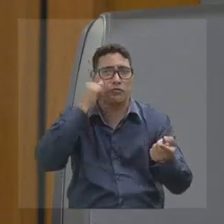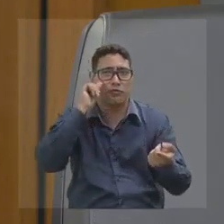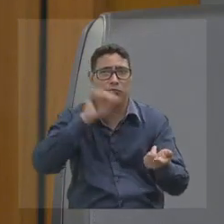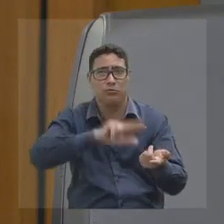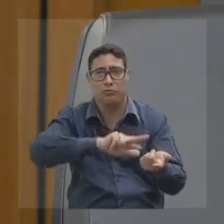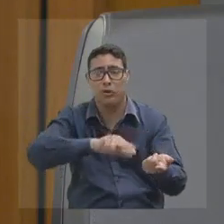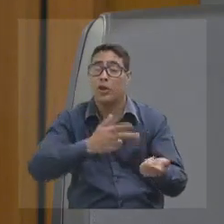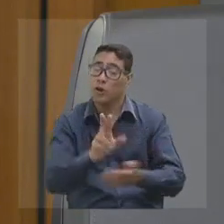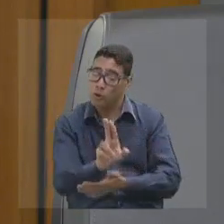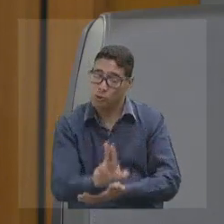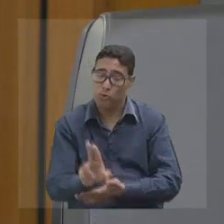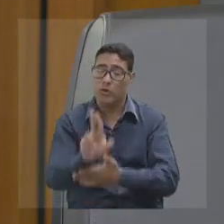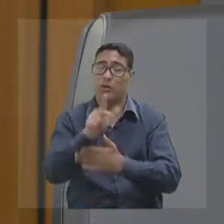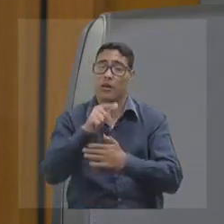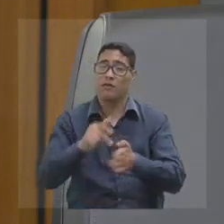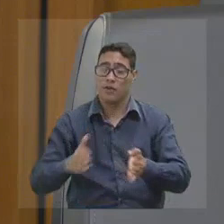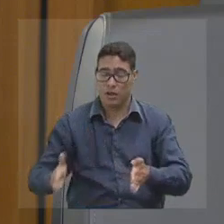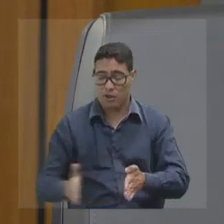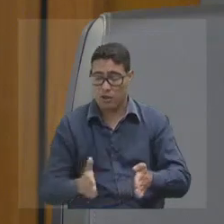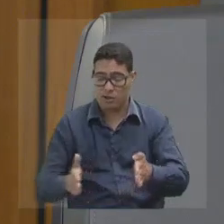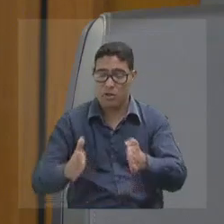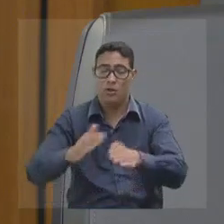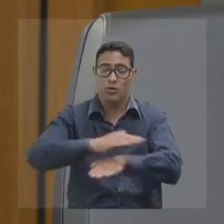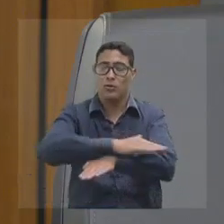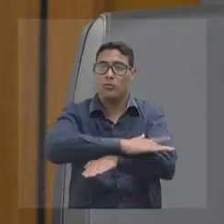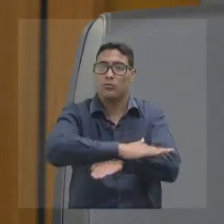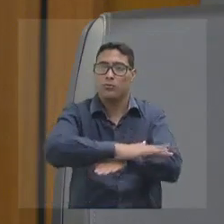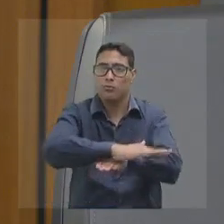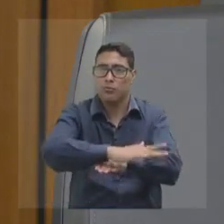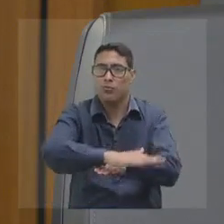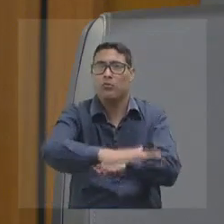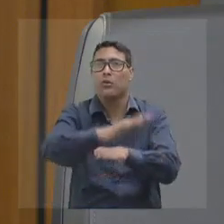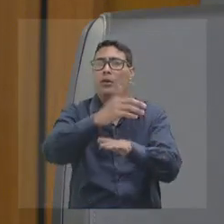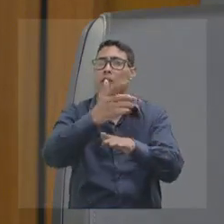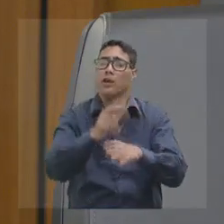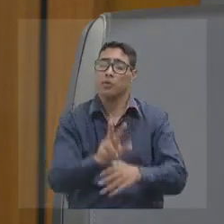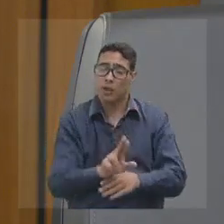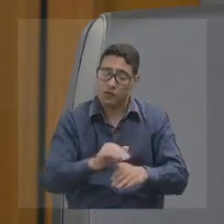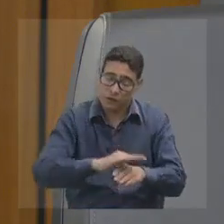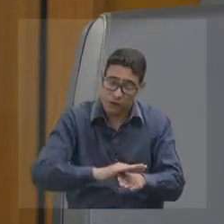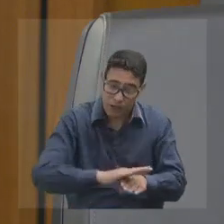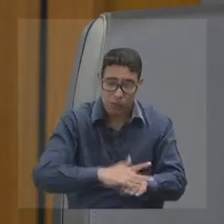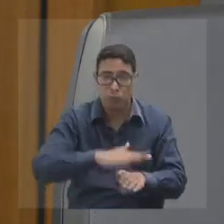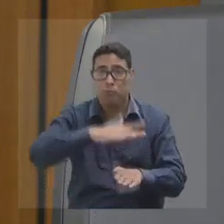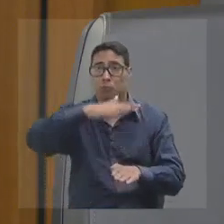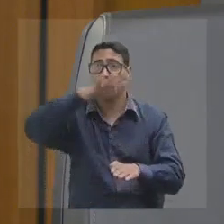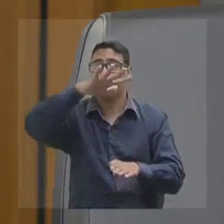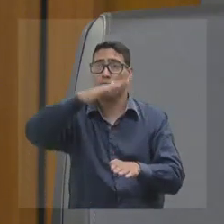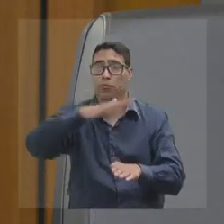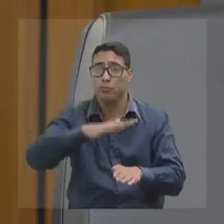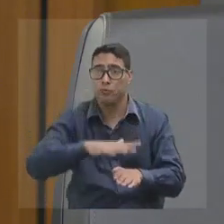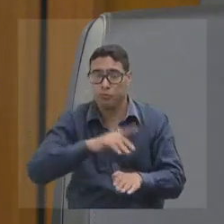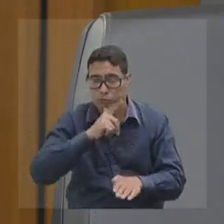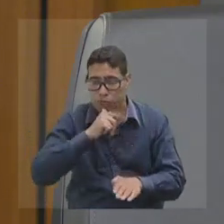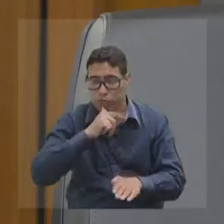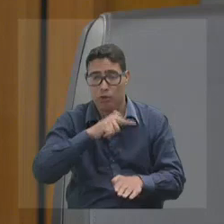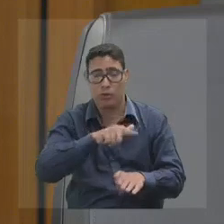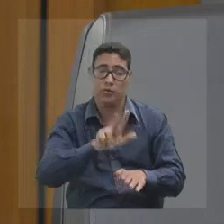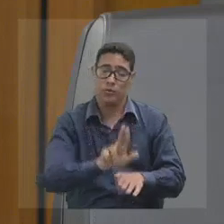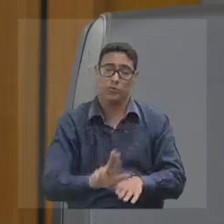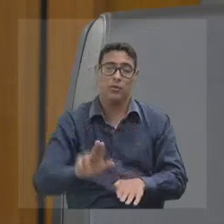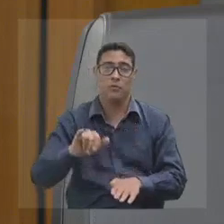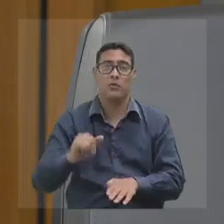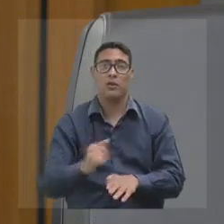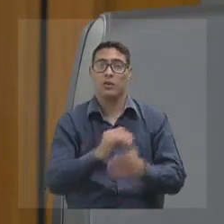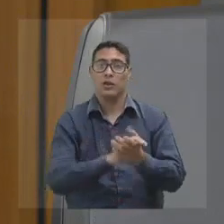do rio fazendo movimento que o rio fazia E é claro que isso há 20 anos vem mudando muito então eu quero falar inclusive para o deputado Arantes que a